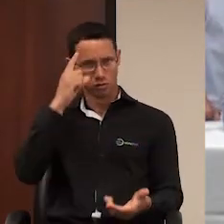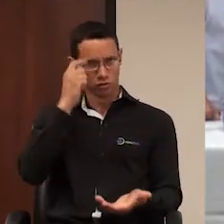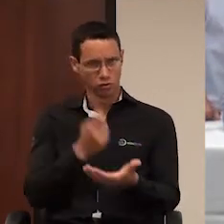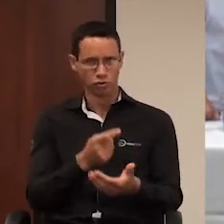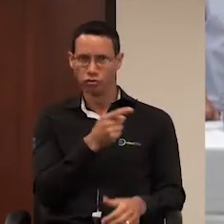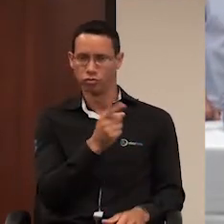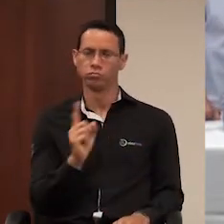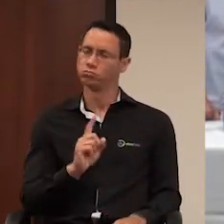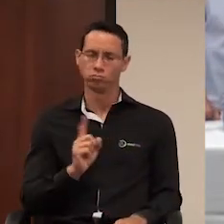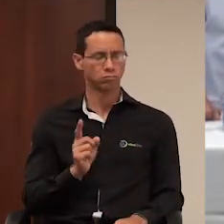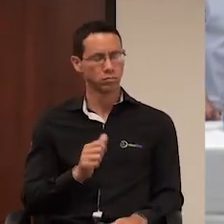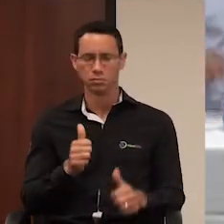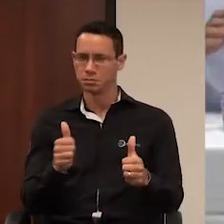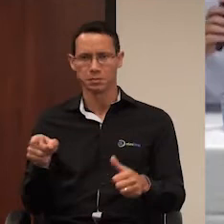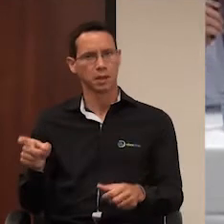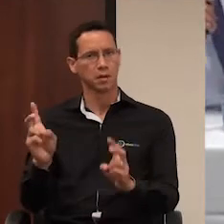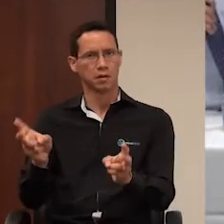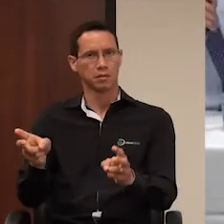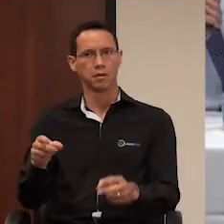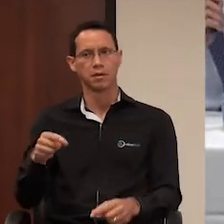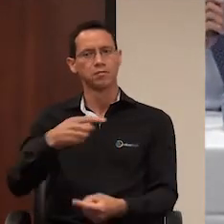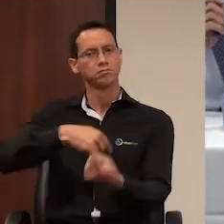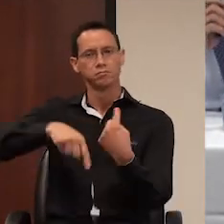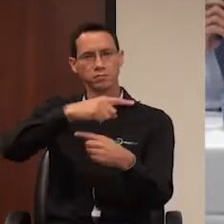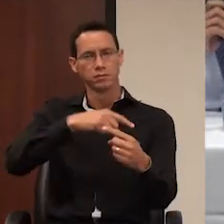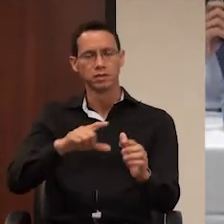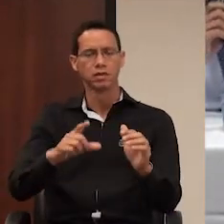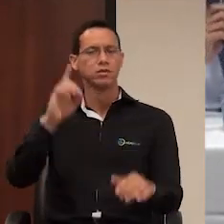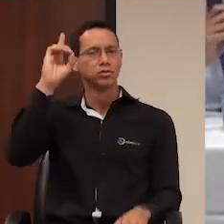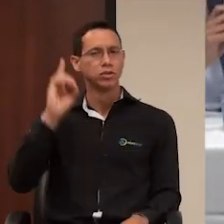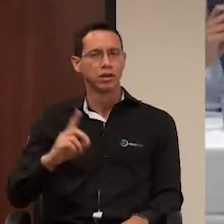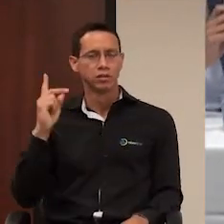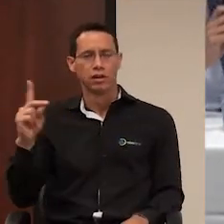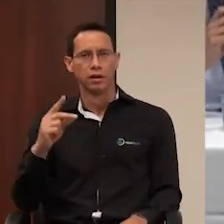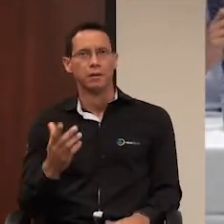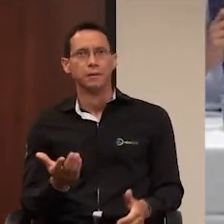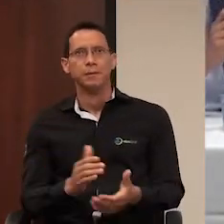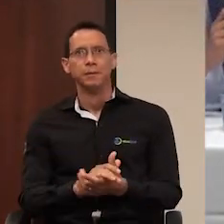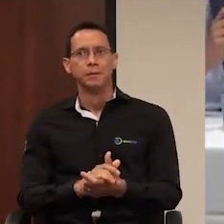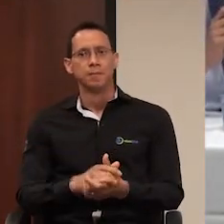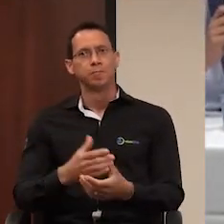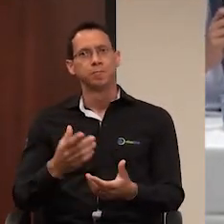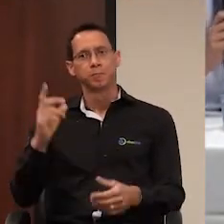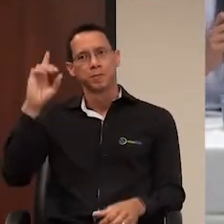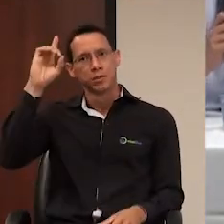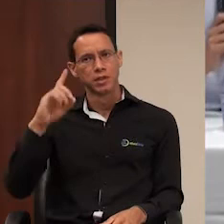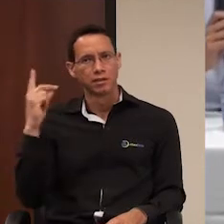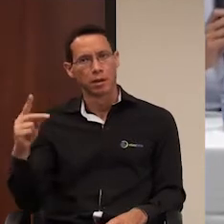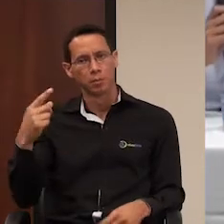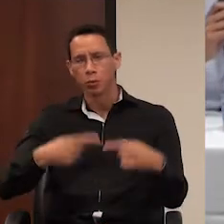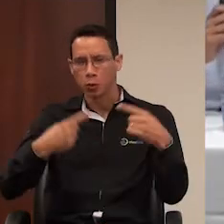os direitos do plano de vista existencial e não afeta os direitos do plano de vista político, né? Os direitos